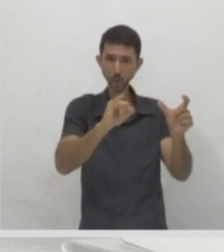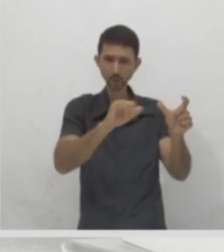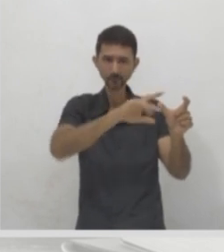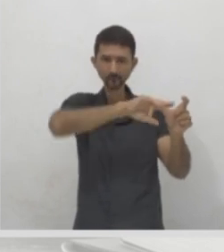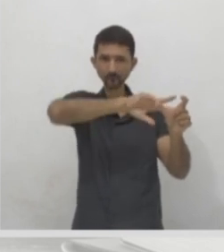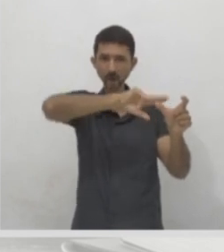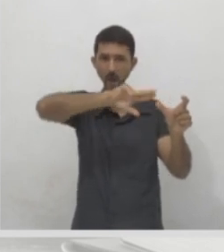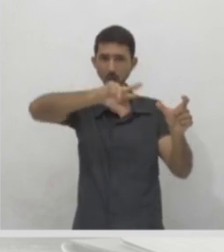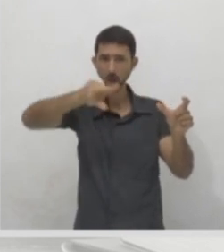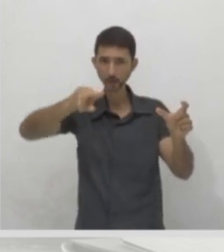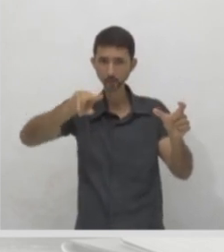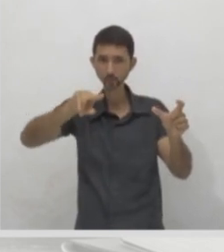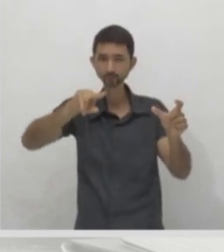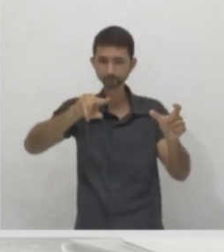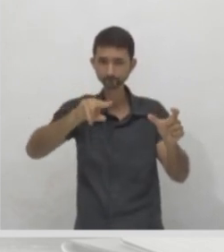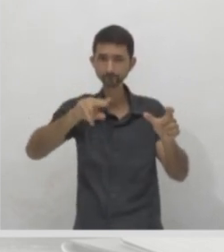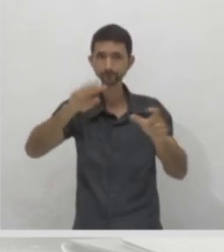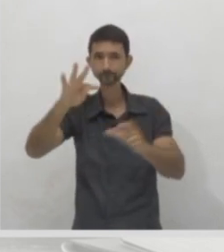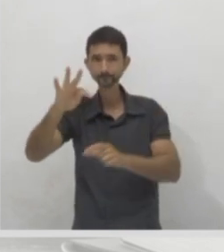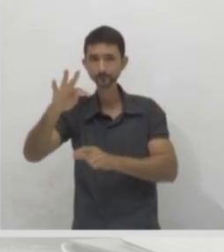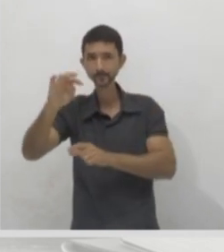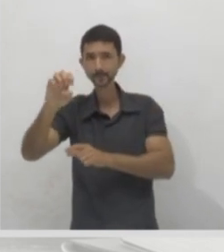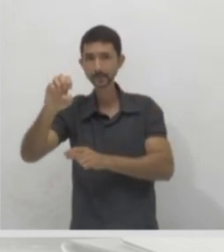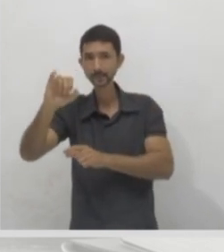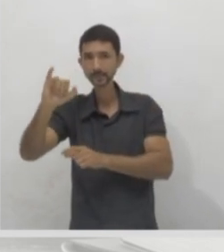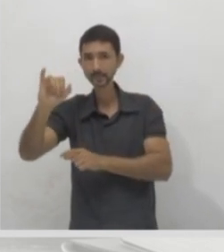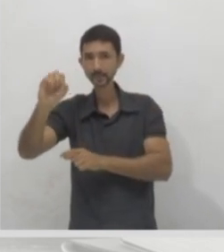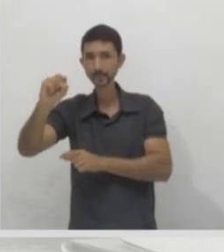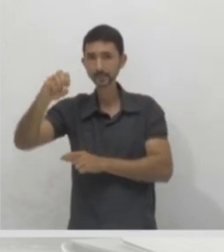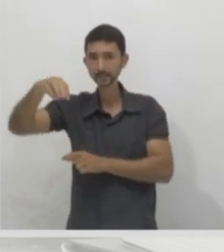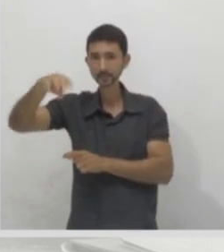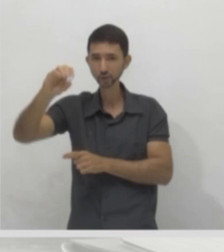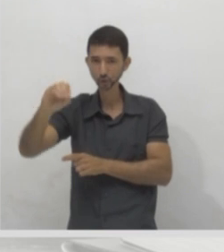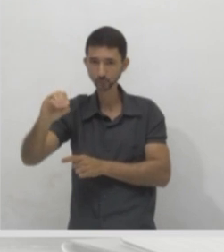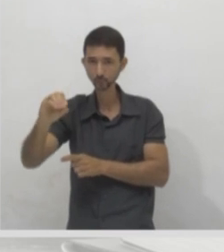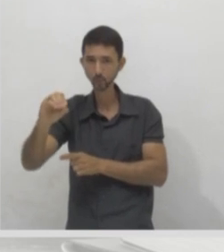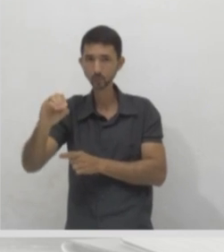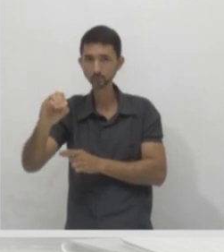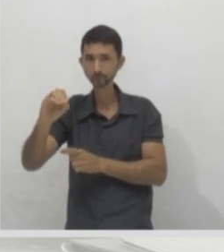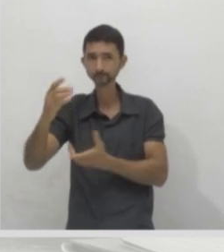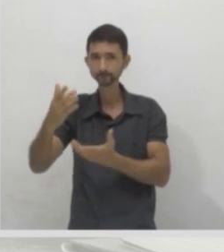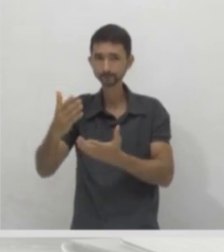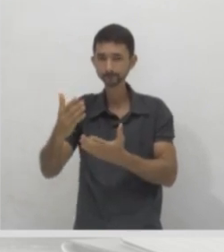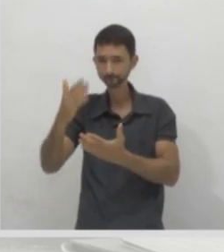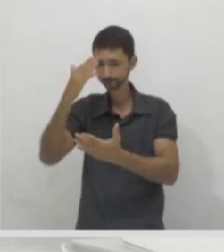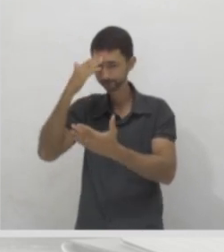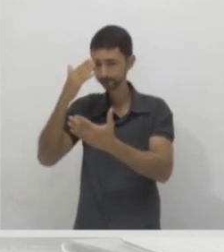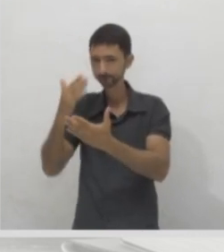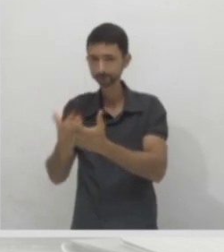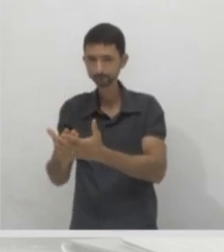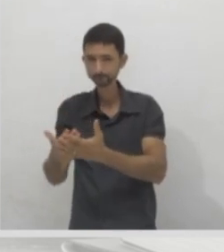a respeitar, a adorar diversas divindades. Por isso que é poli, né?